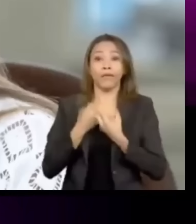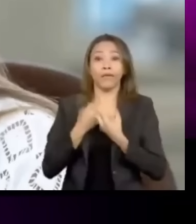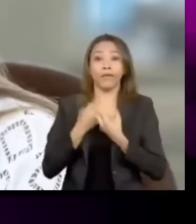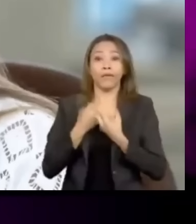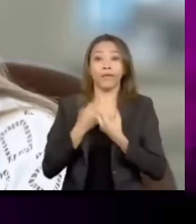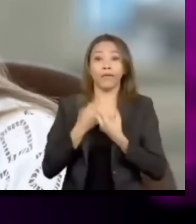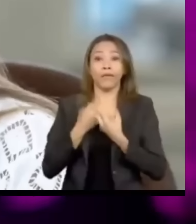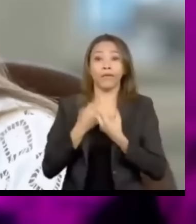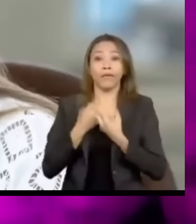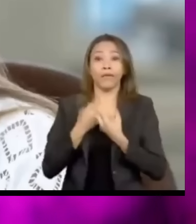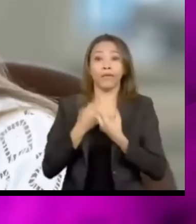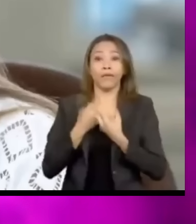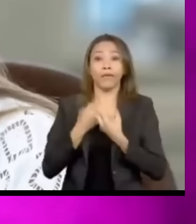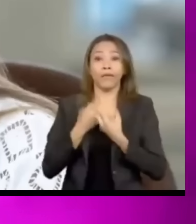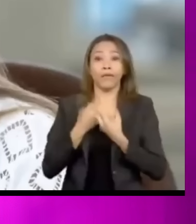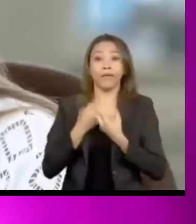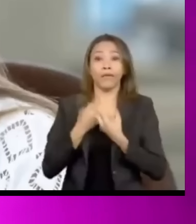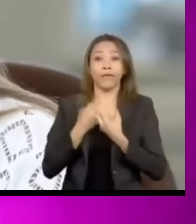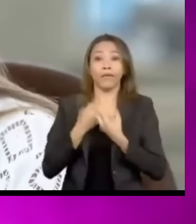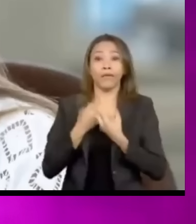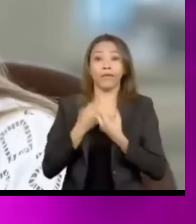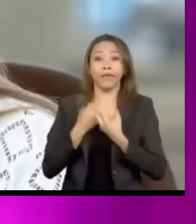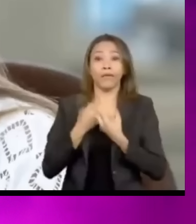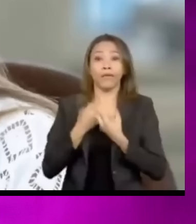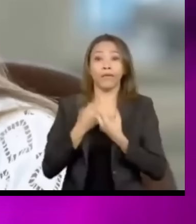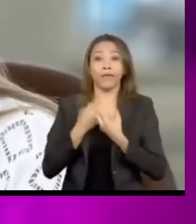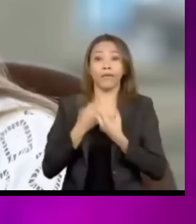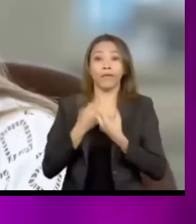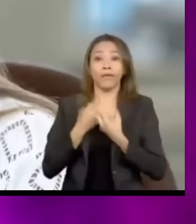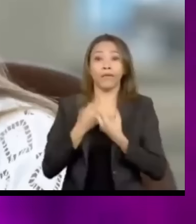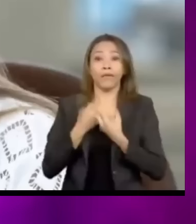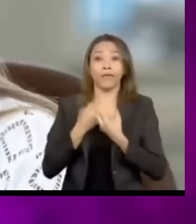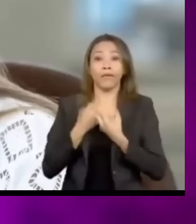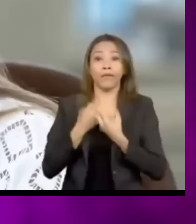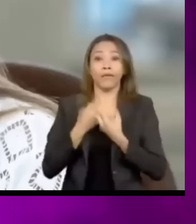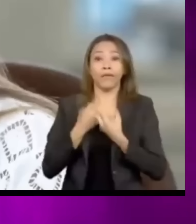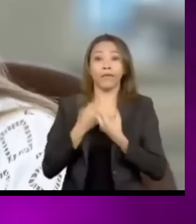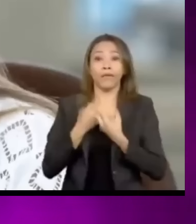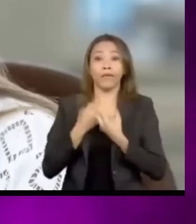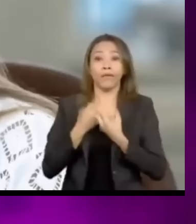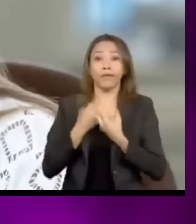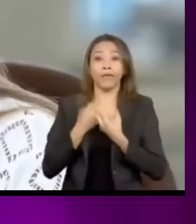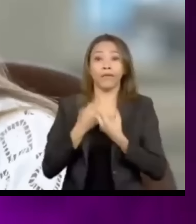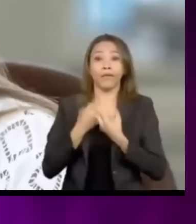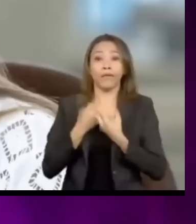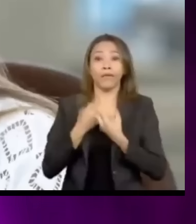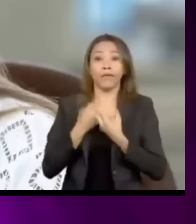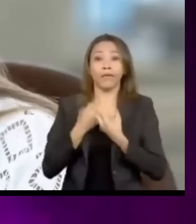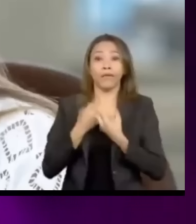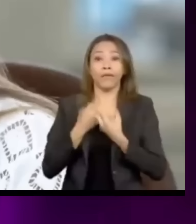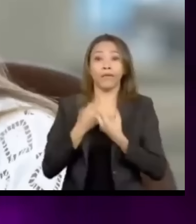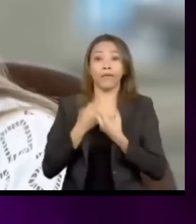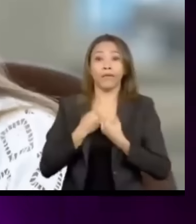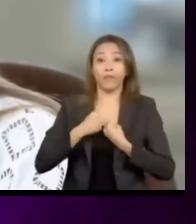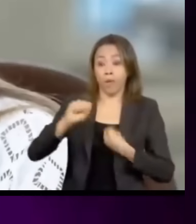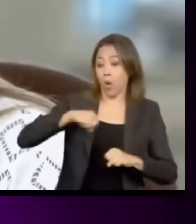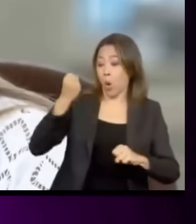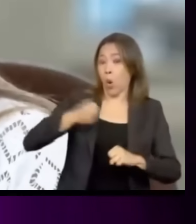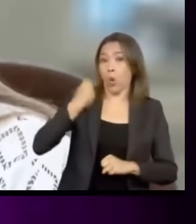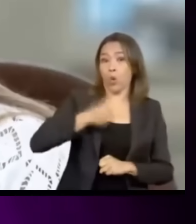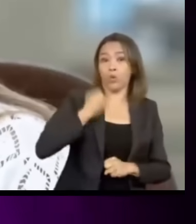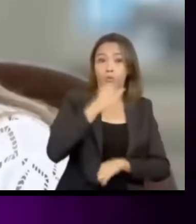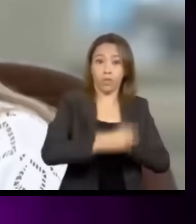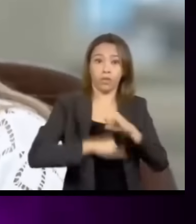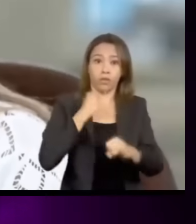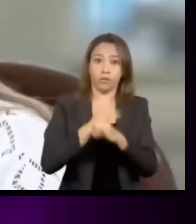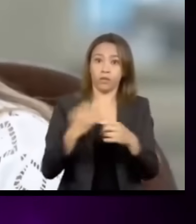que o Lula colocou num grande cargo no governo aí sendo mulher? Hã? Mandou as mulheres embora, colocou um monte de branco hétero, ele não tá nem aí. Ainda mais